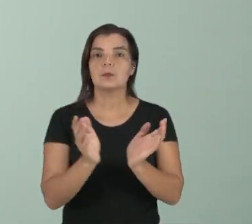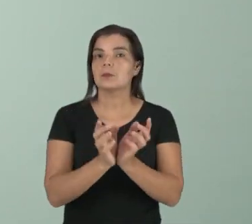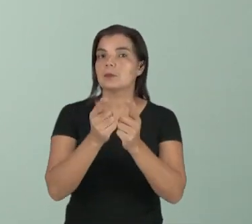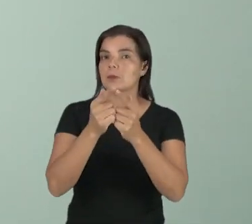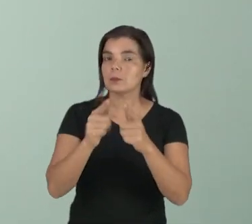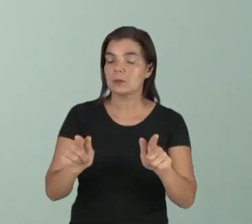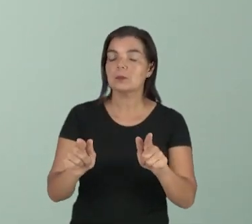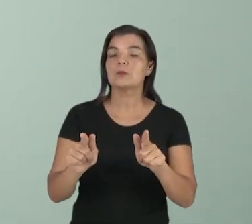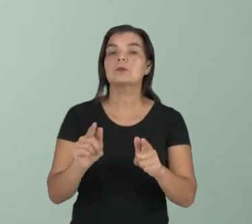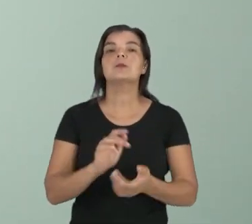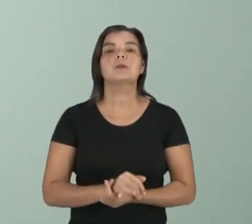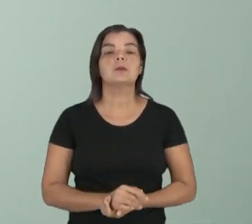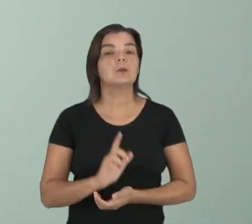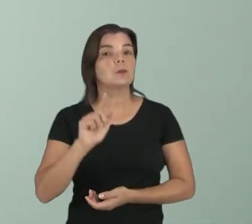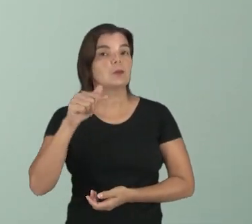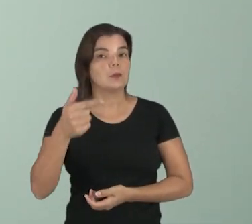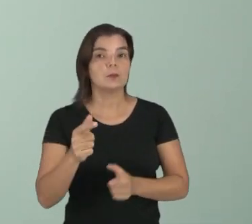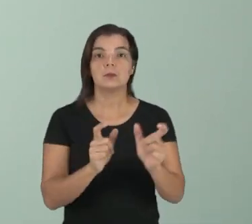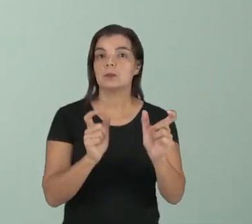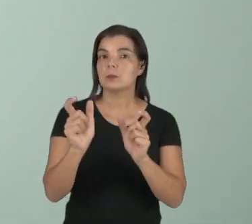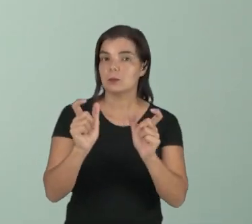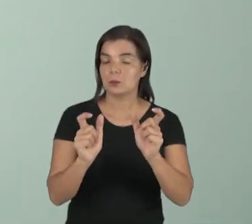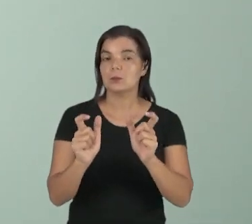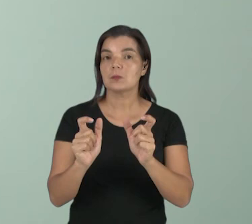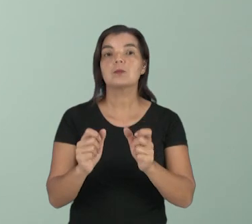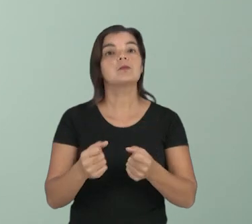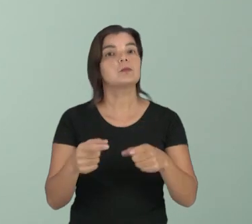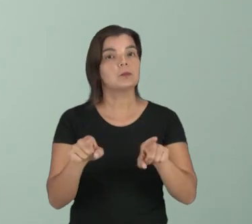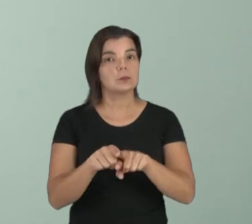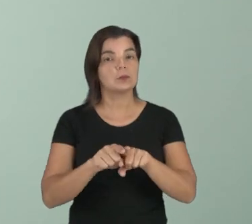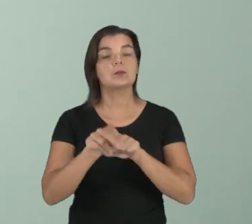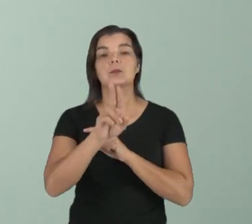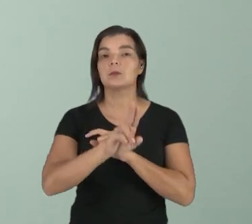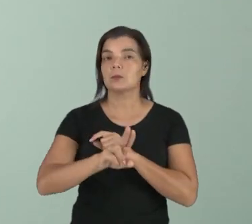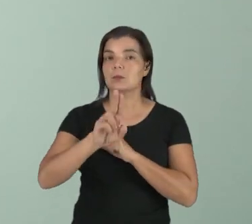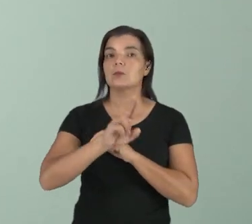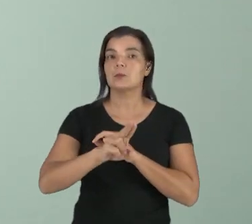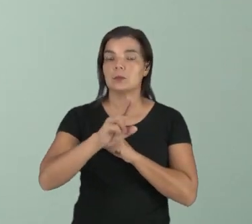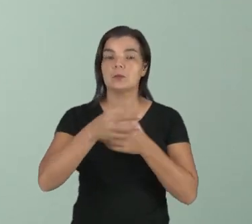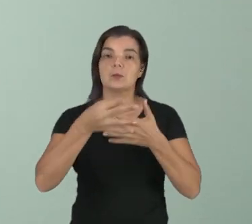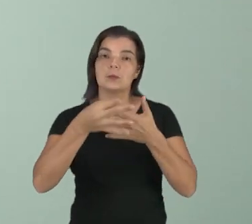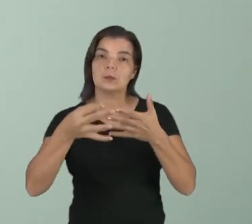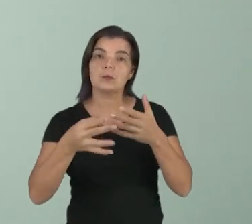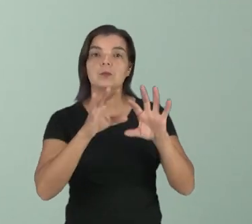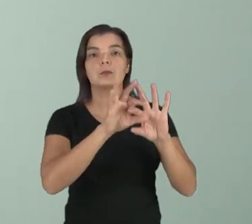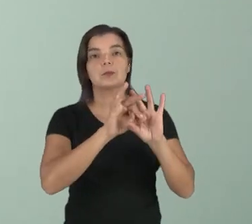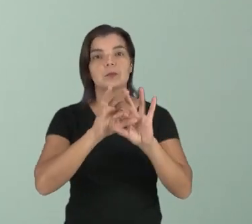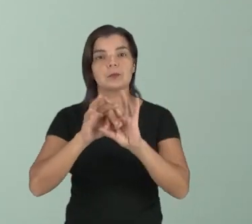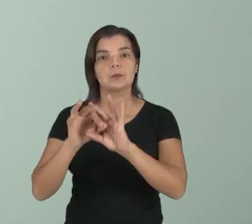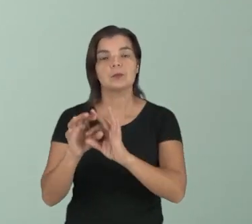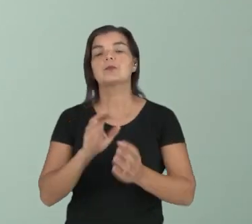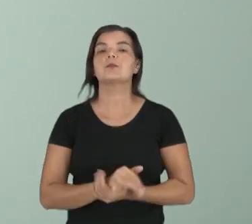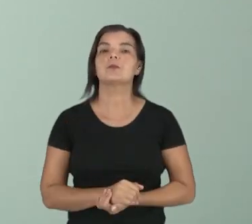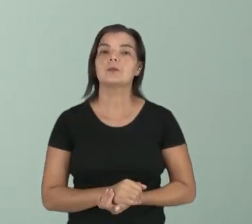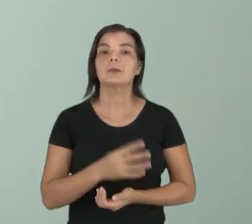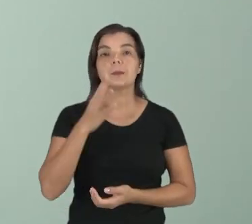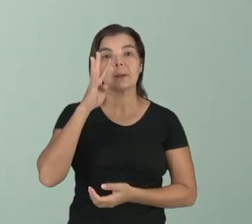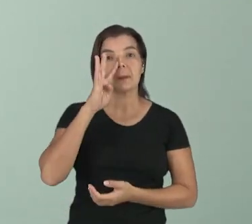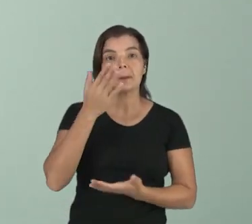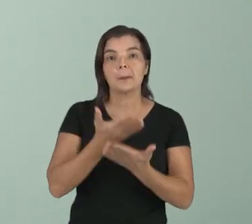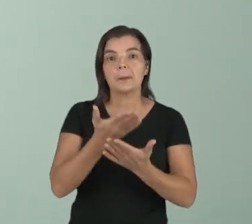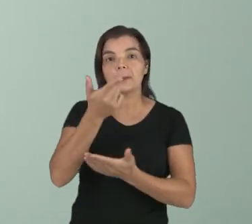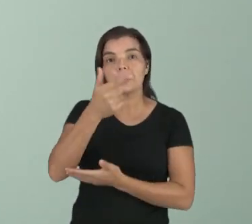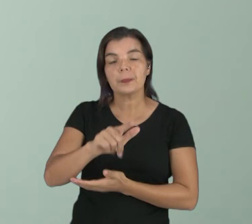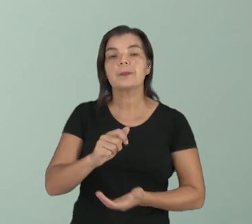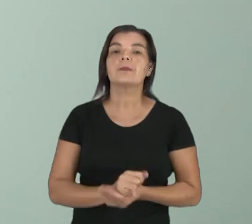classes gramaticais, outras palavras, expressões também são usadas como elementos coesivos. Assistam a esta aula